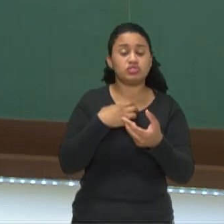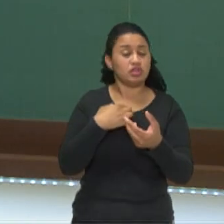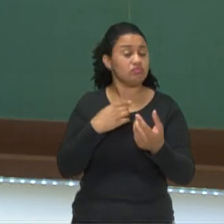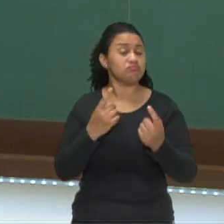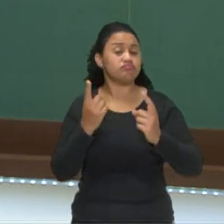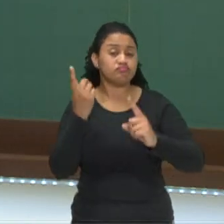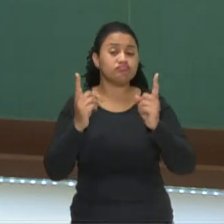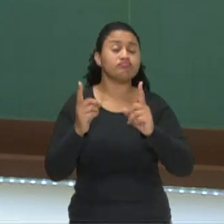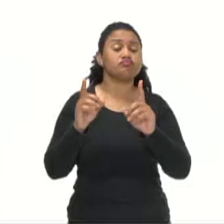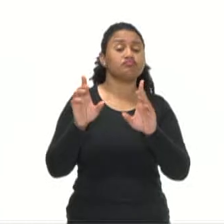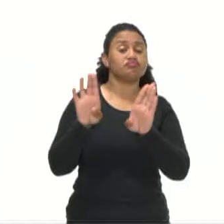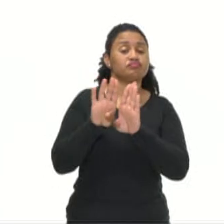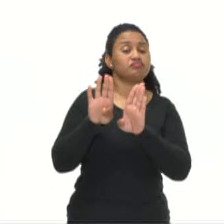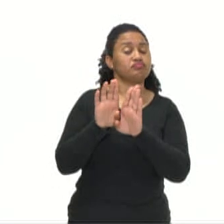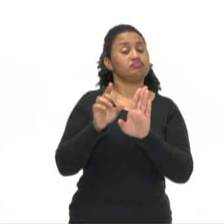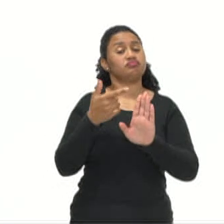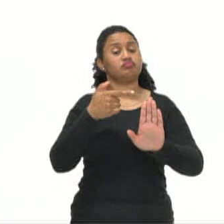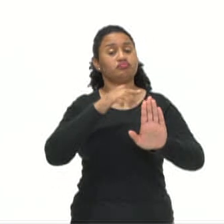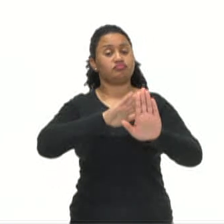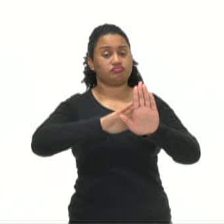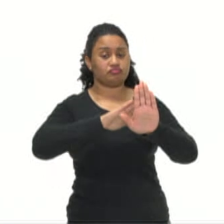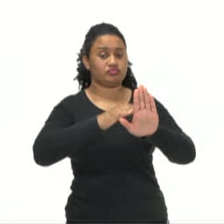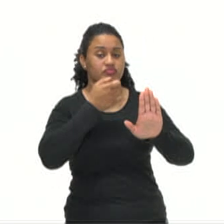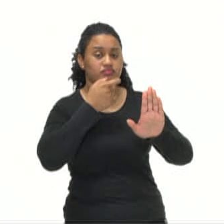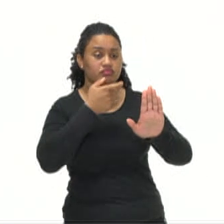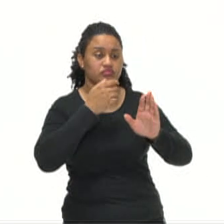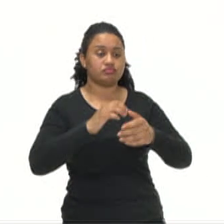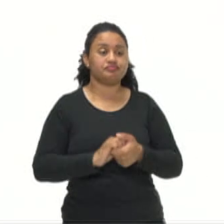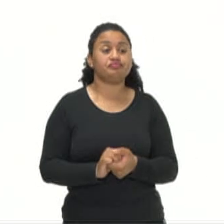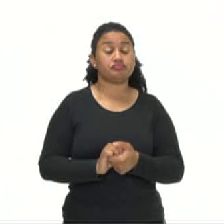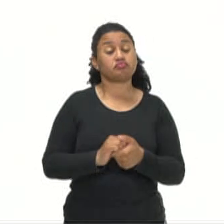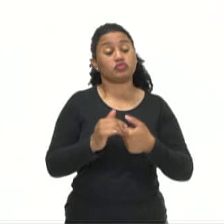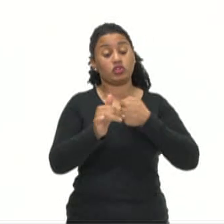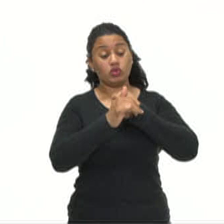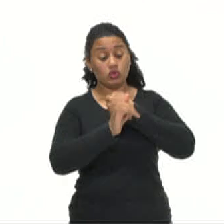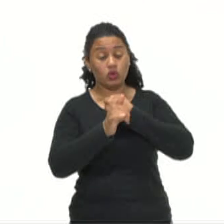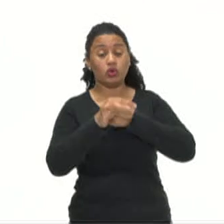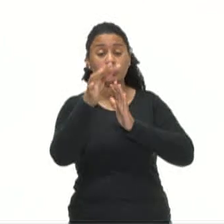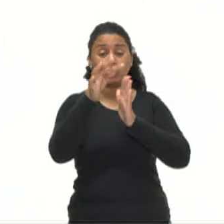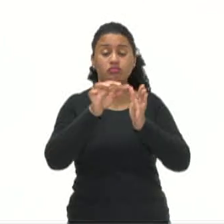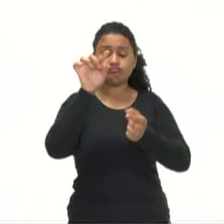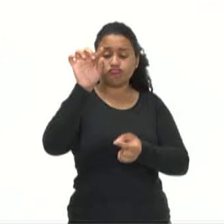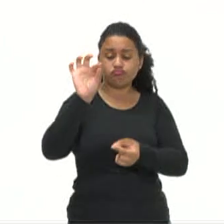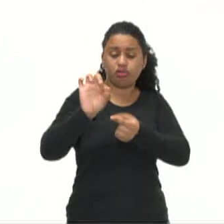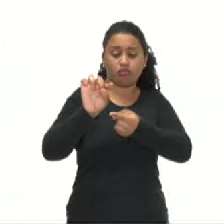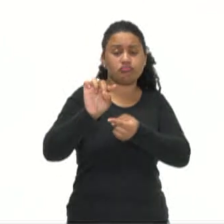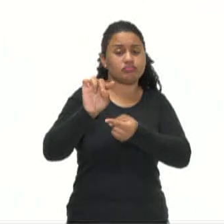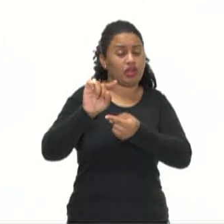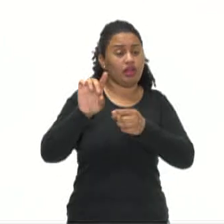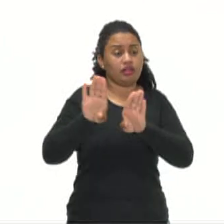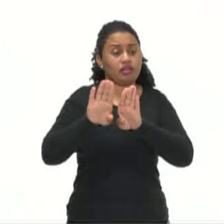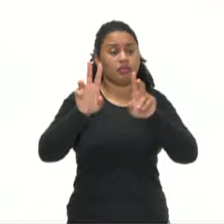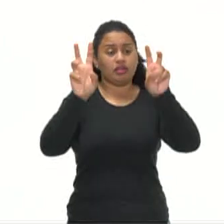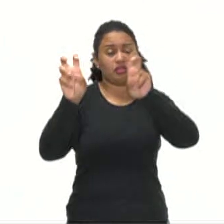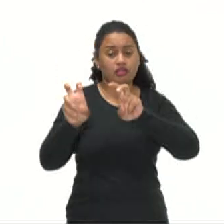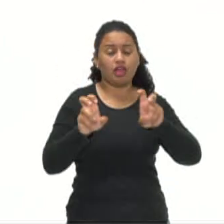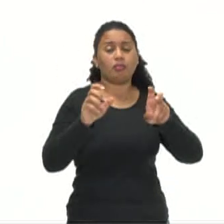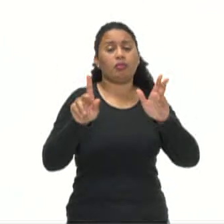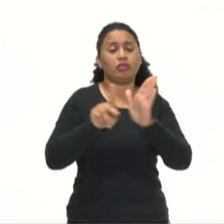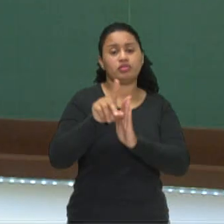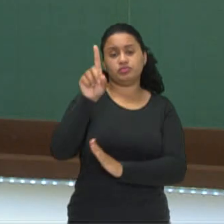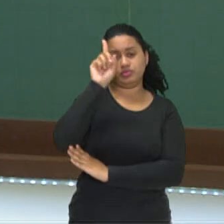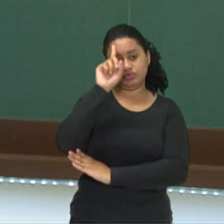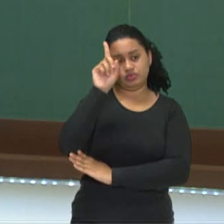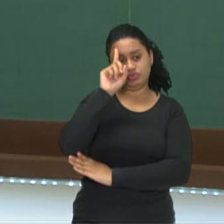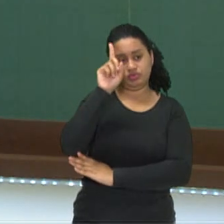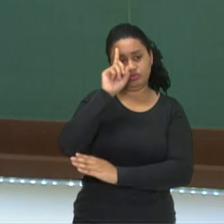e irônica. Lembre-se que crônica é um texto curto e traz temática relacionada ao cotidiano. Então,